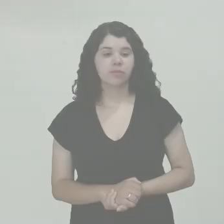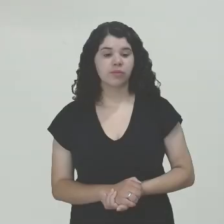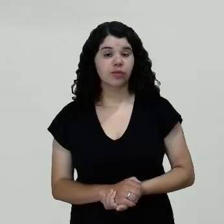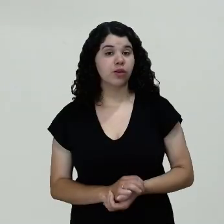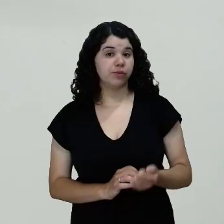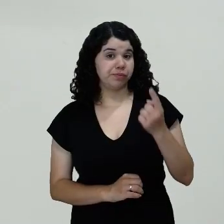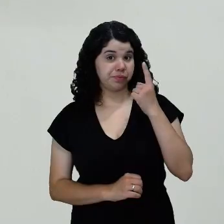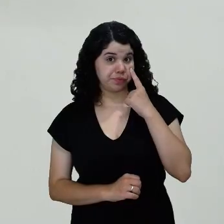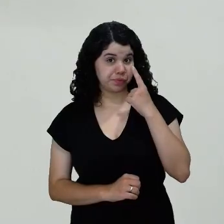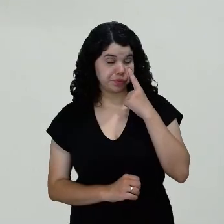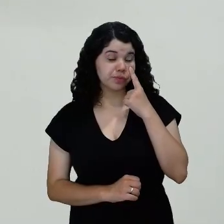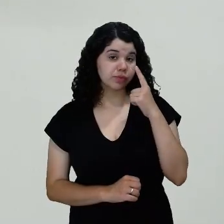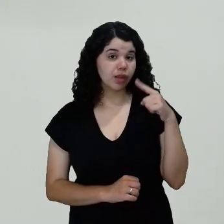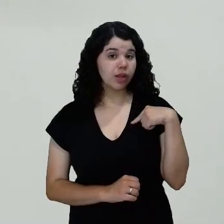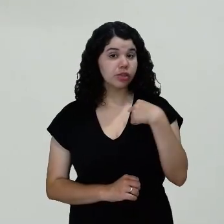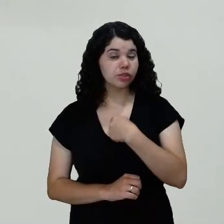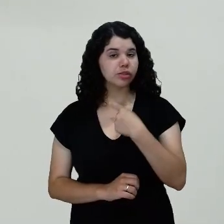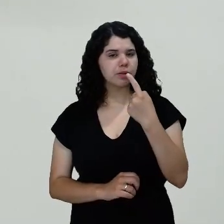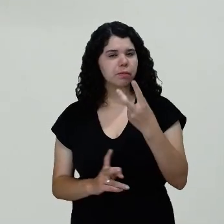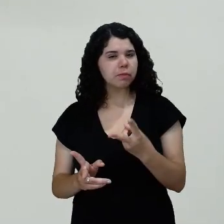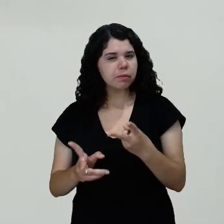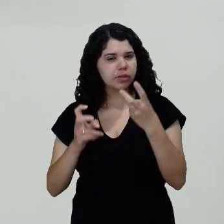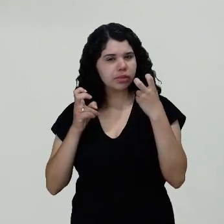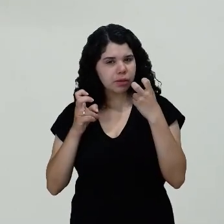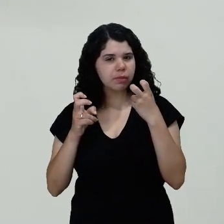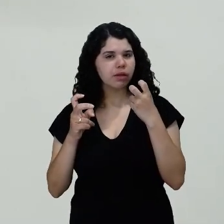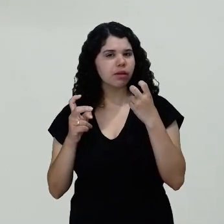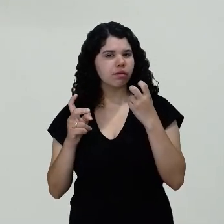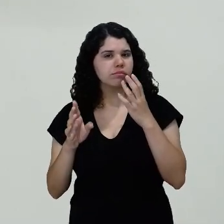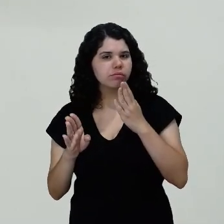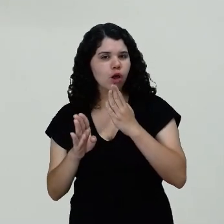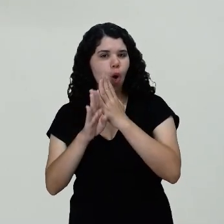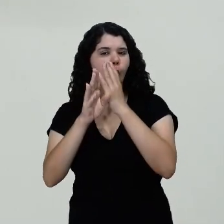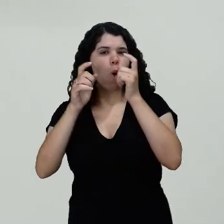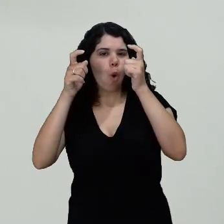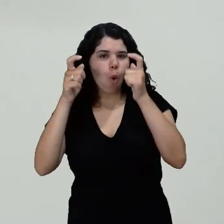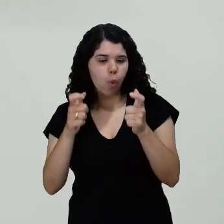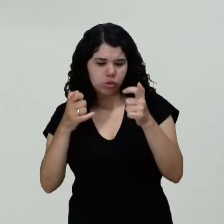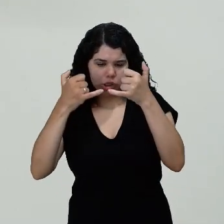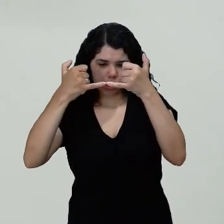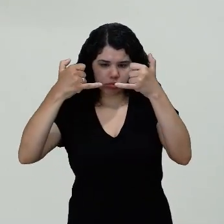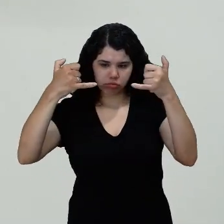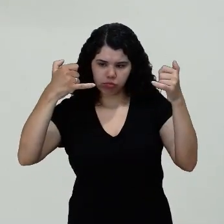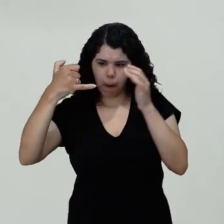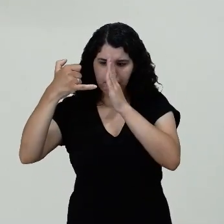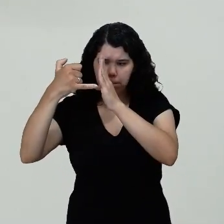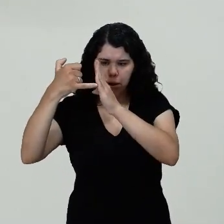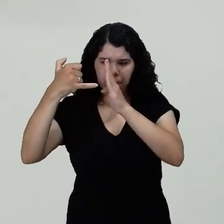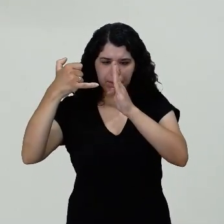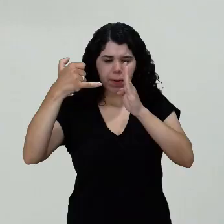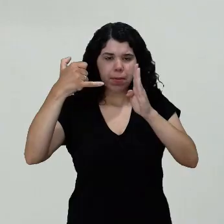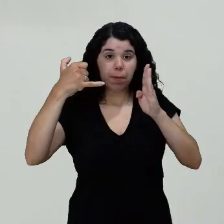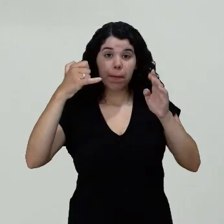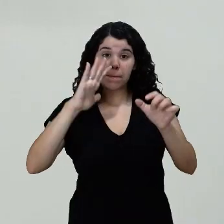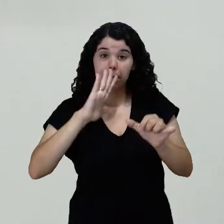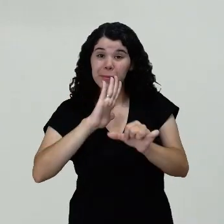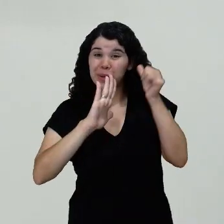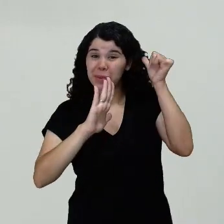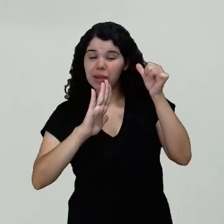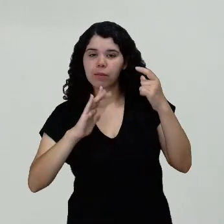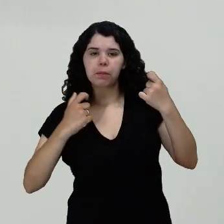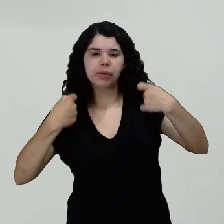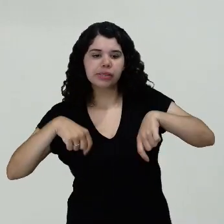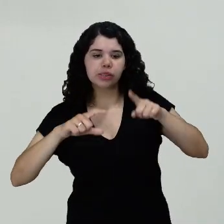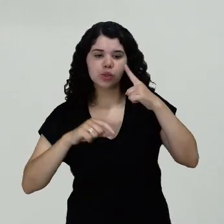Então veja, para a gente identificar a localização de números inteiros numa reta numérica, a primeira coisa que a gente vai precisar